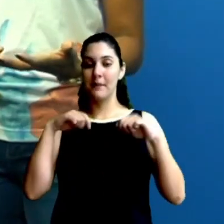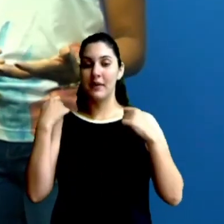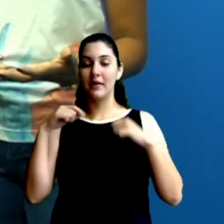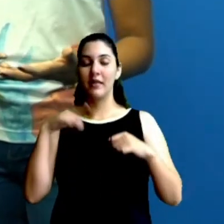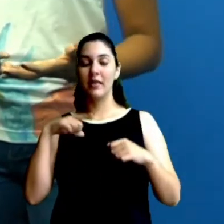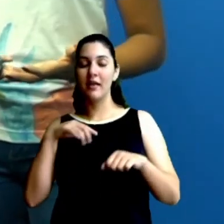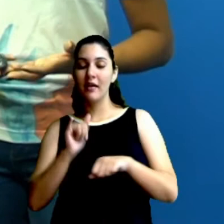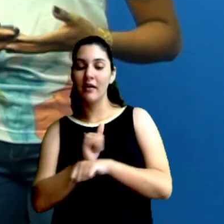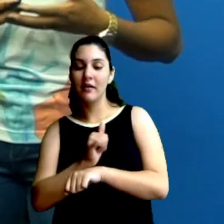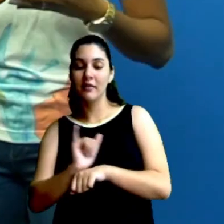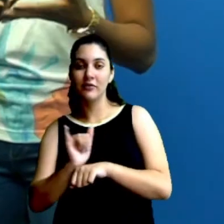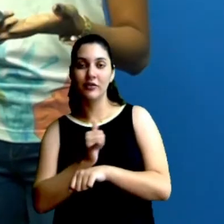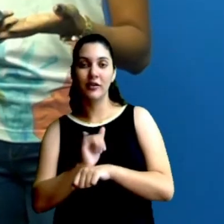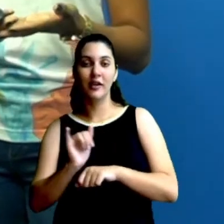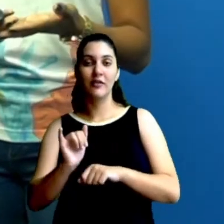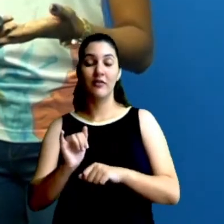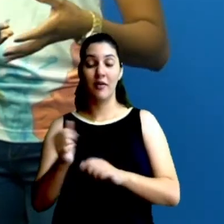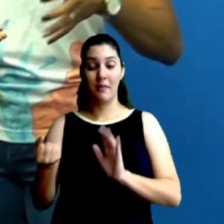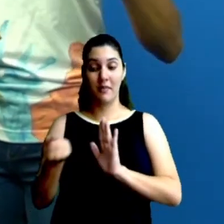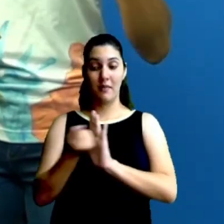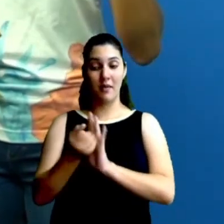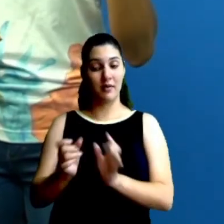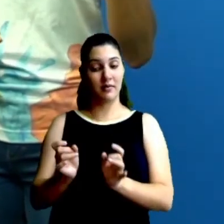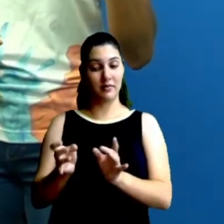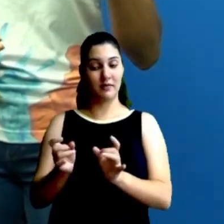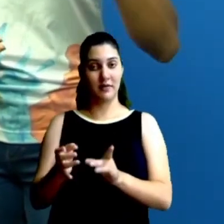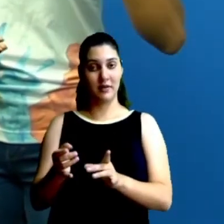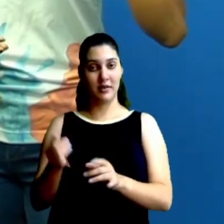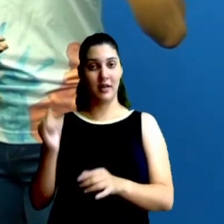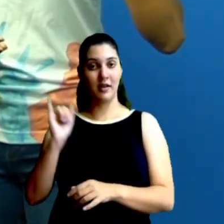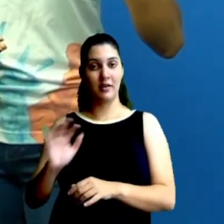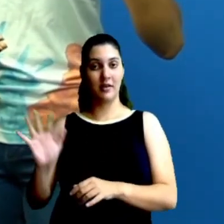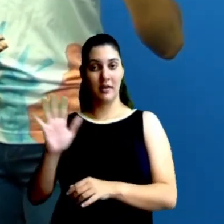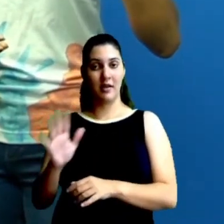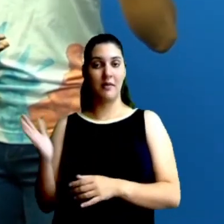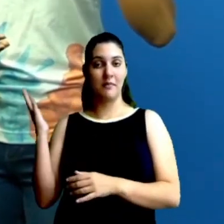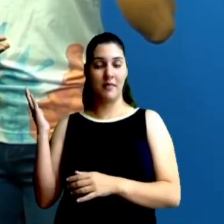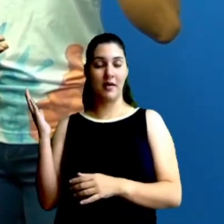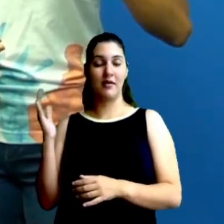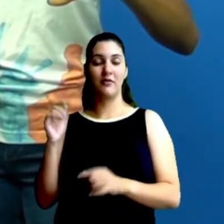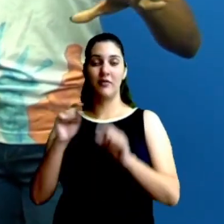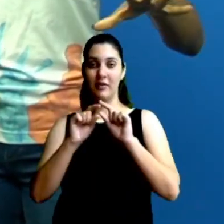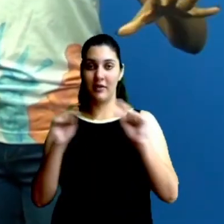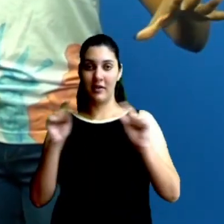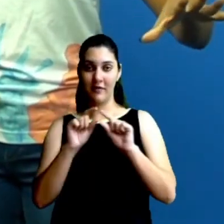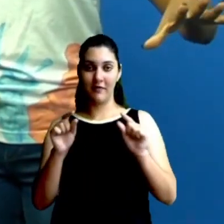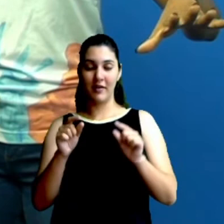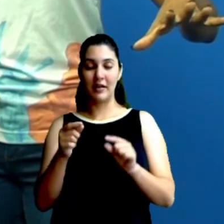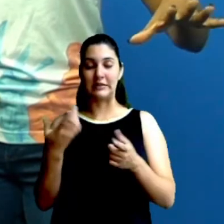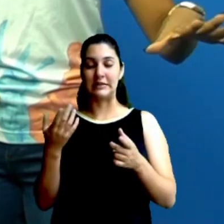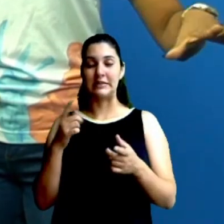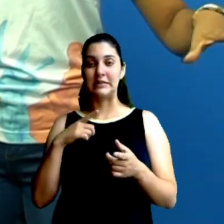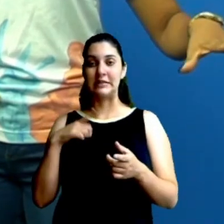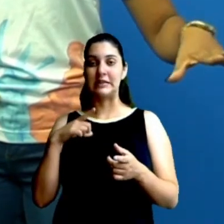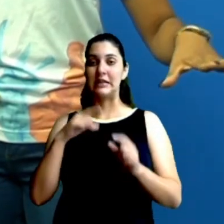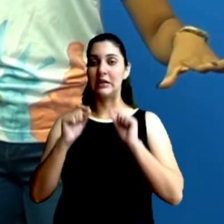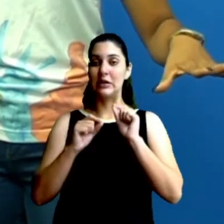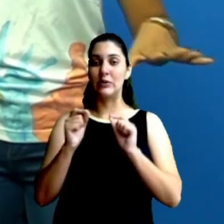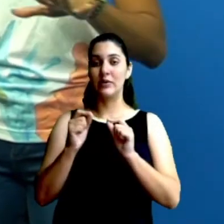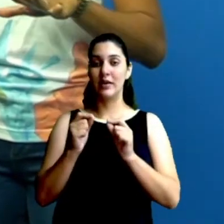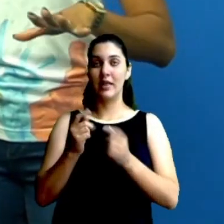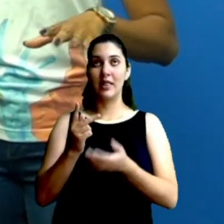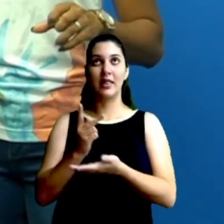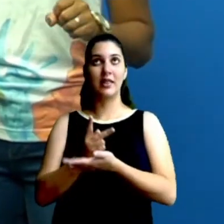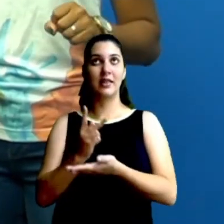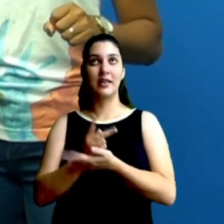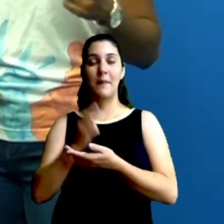de cintura para a marca ser vendida e a imagem, aquela frase ser praticamente uma imortalidade